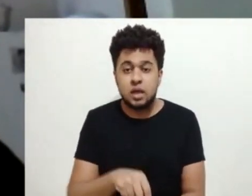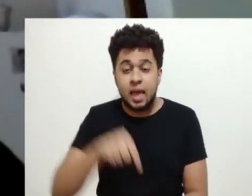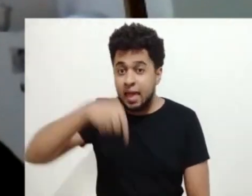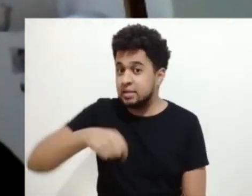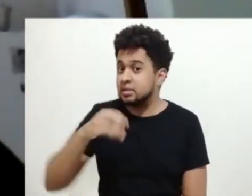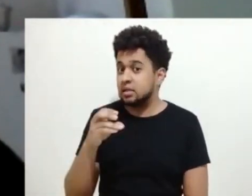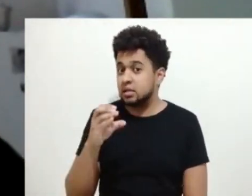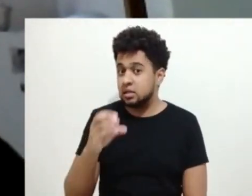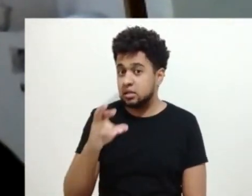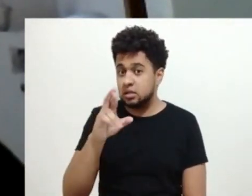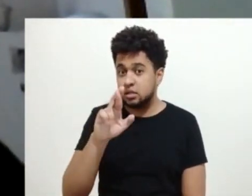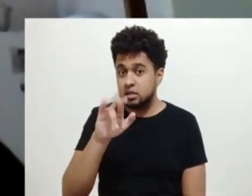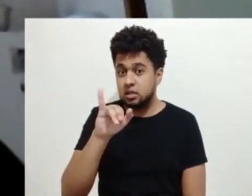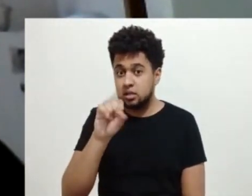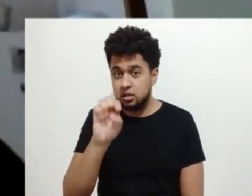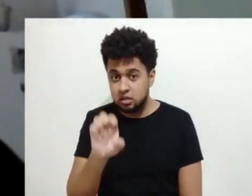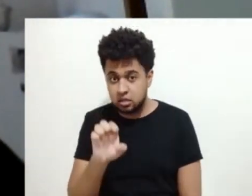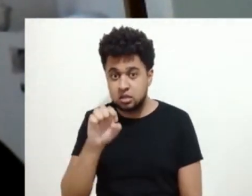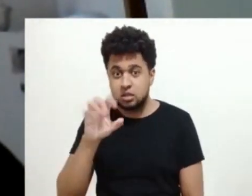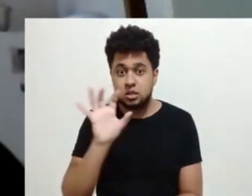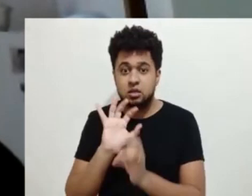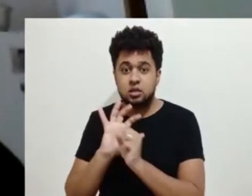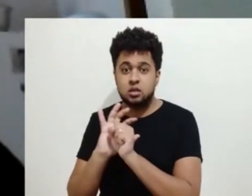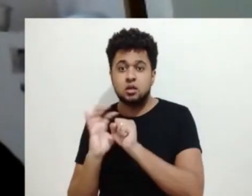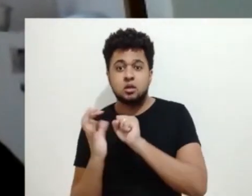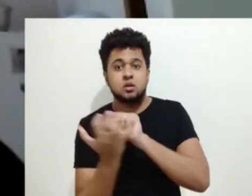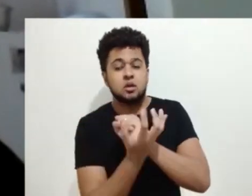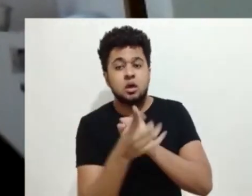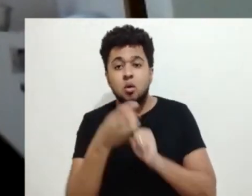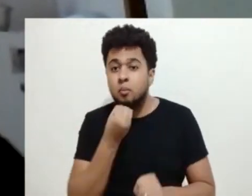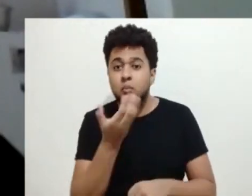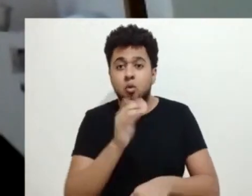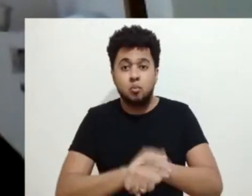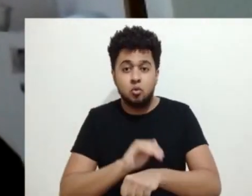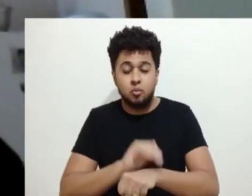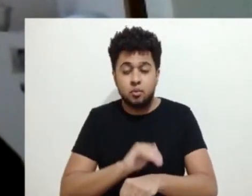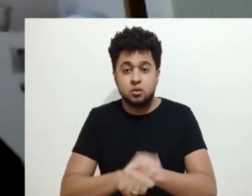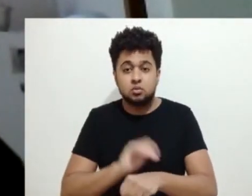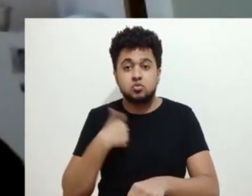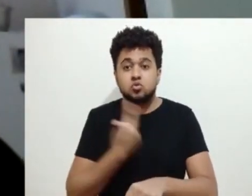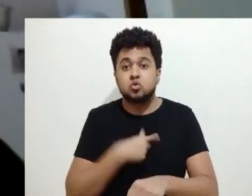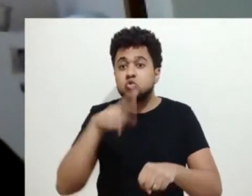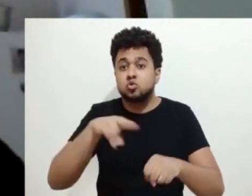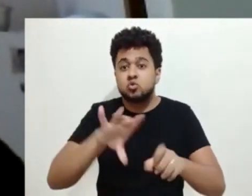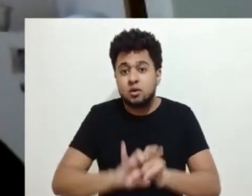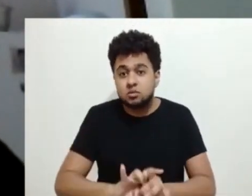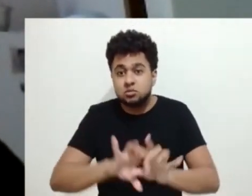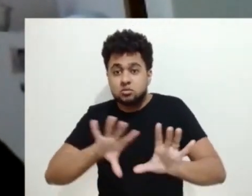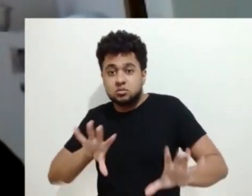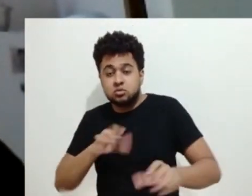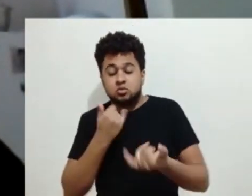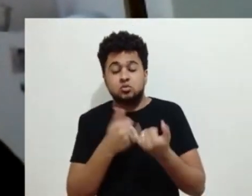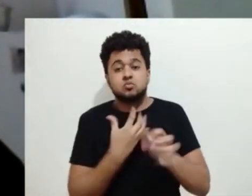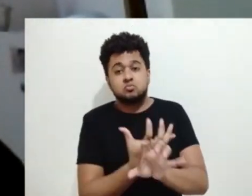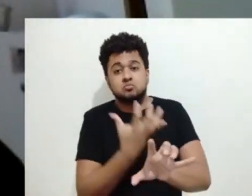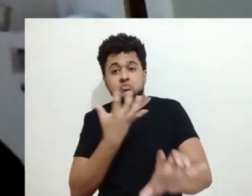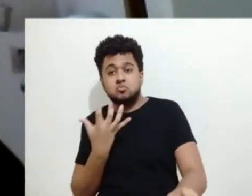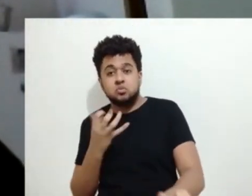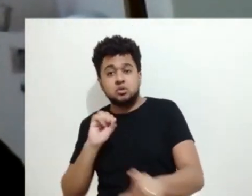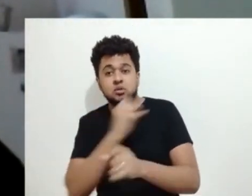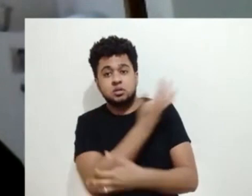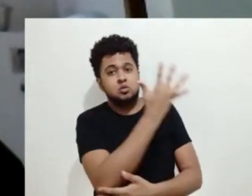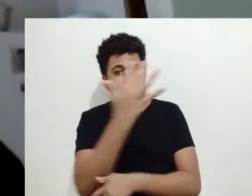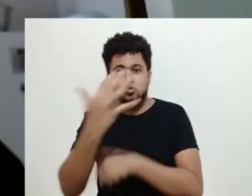opinião, né? E ela se impõe, né? Ela sempre vai se impor. Aliás, essa crise da Covid é um outro bom momento para a